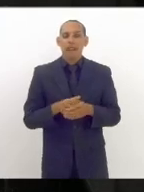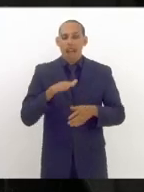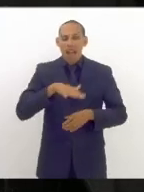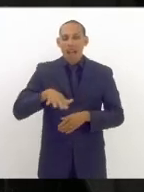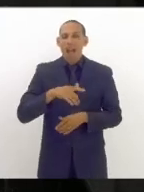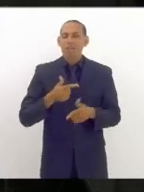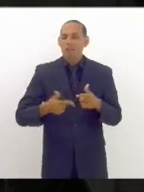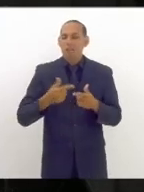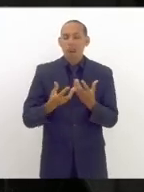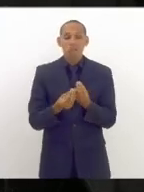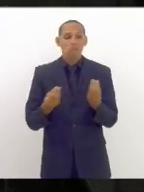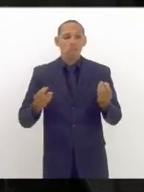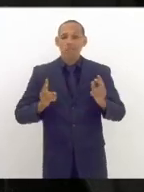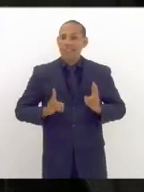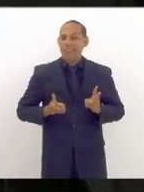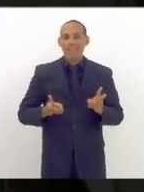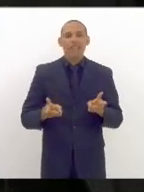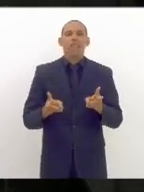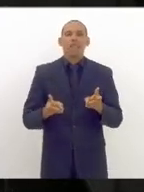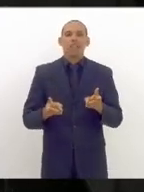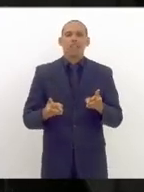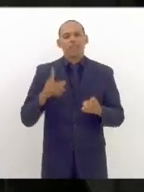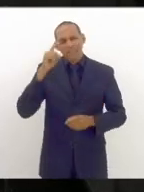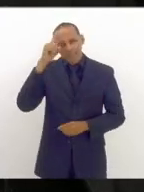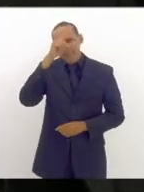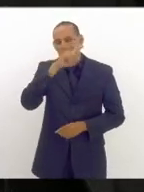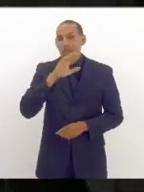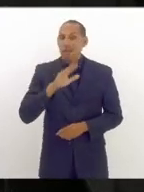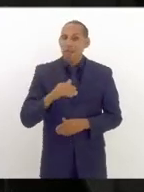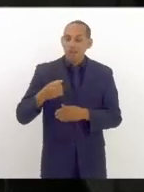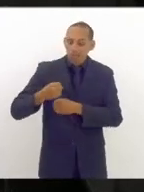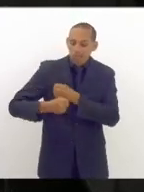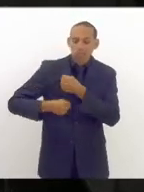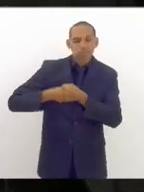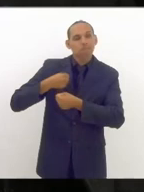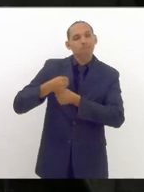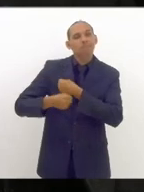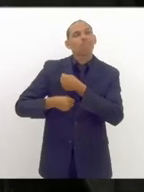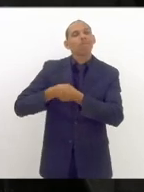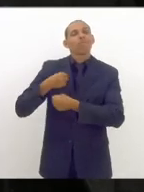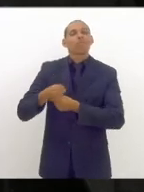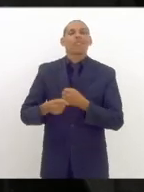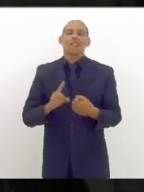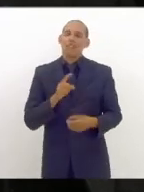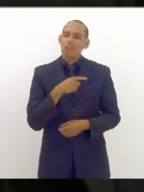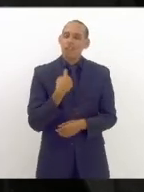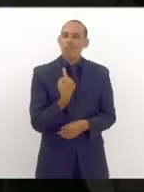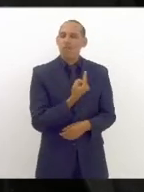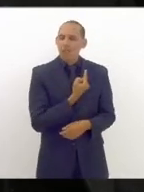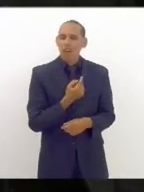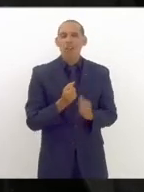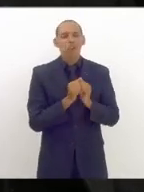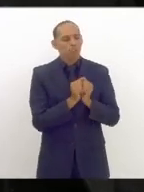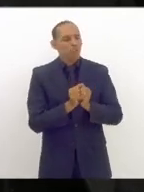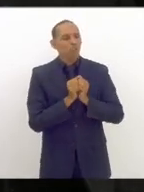muito problema, muita complexidade, e tudo ao longo desses anos todos, a gente foi convivendo, conversando com o Cap quase que diariamente,